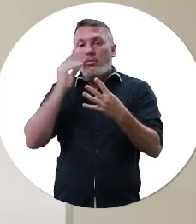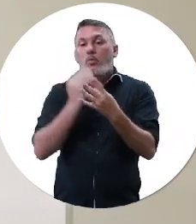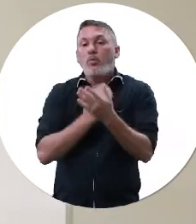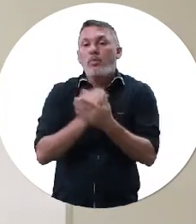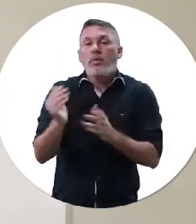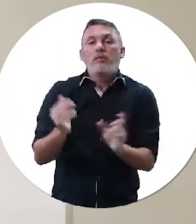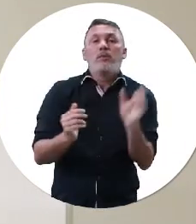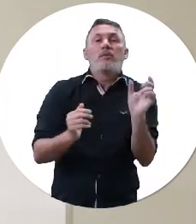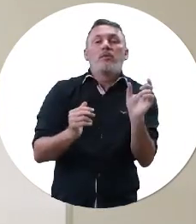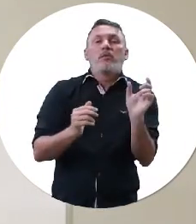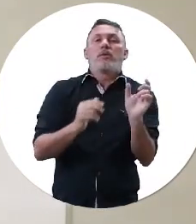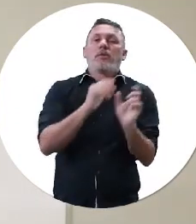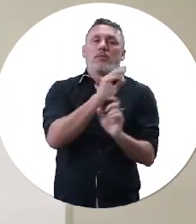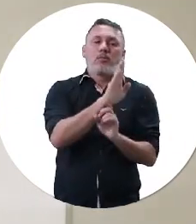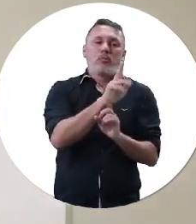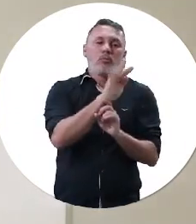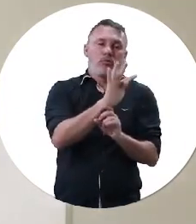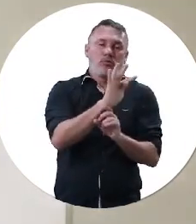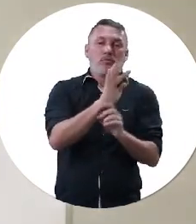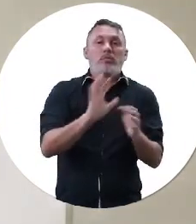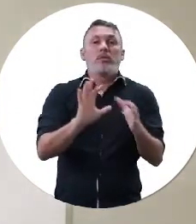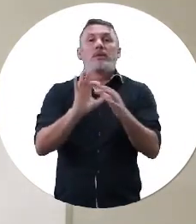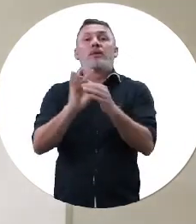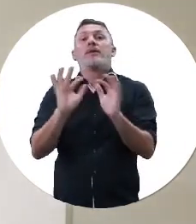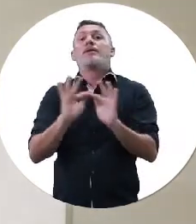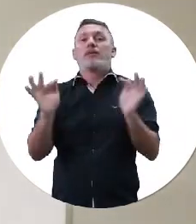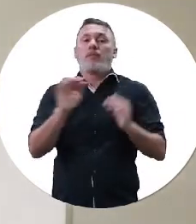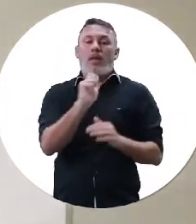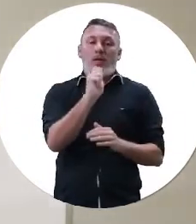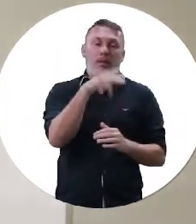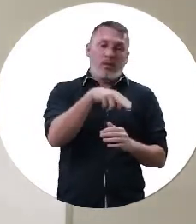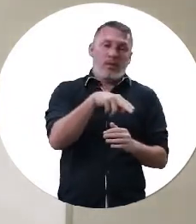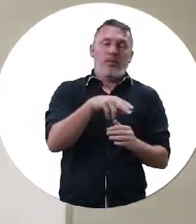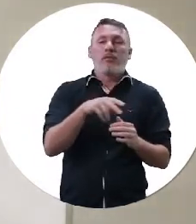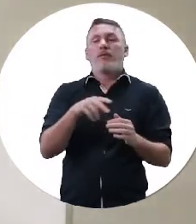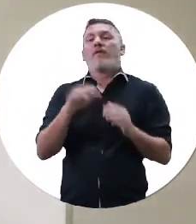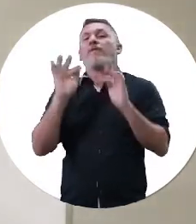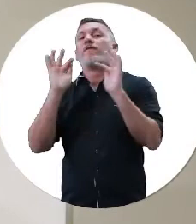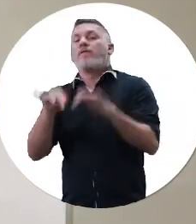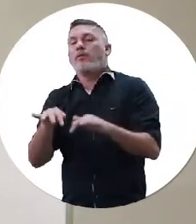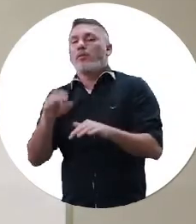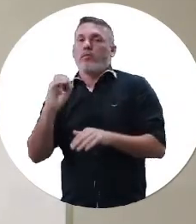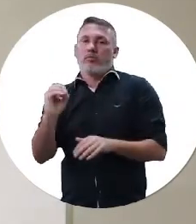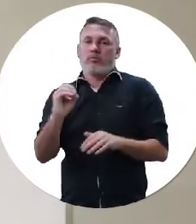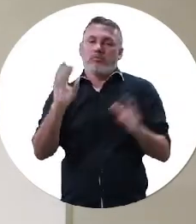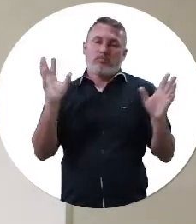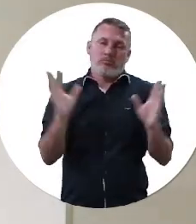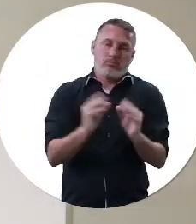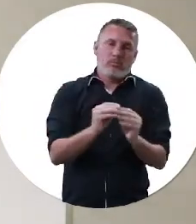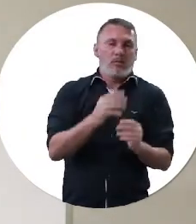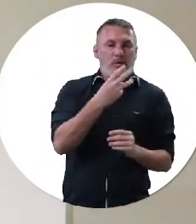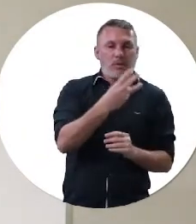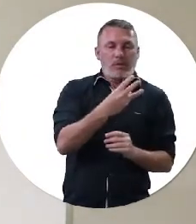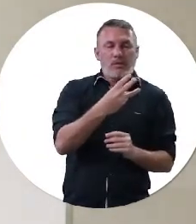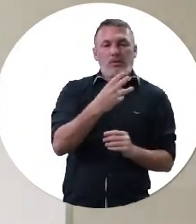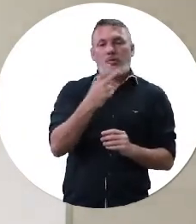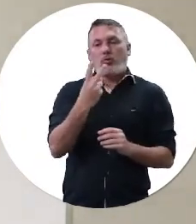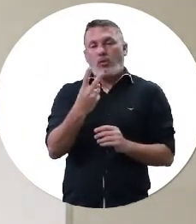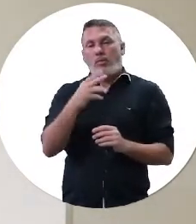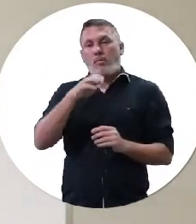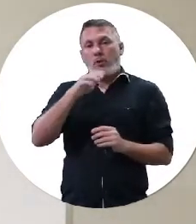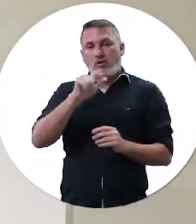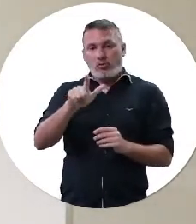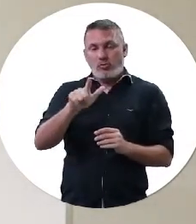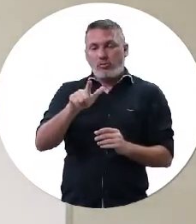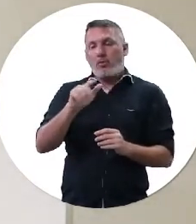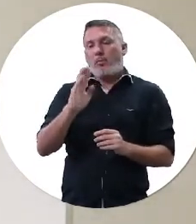simples, an, terminação de hidrocarboneto, O. 3 bromo, 2 metil, butano.